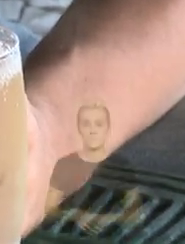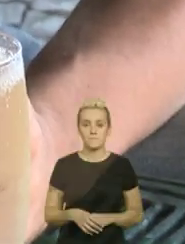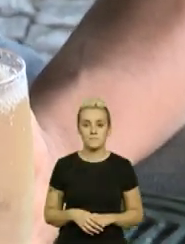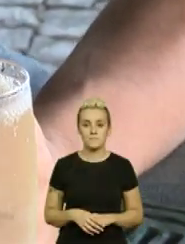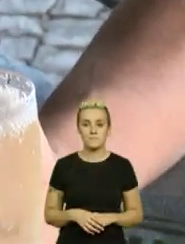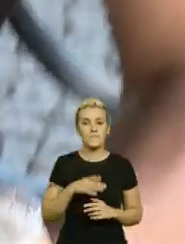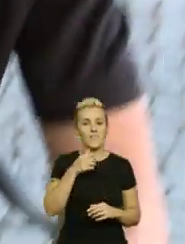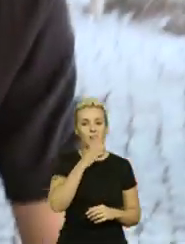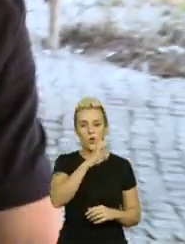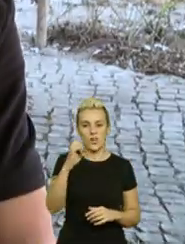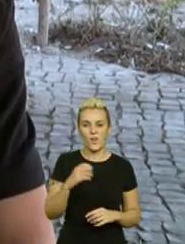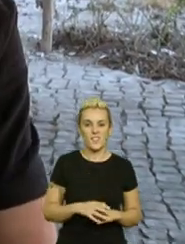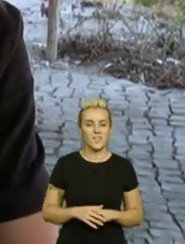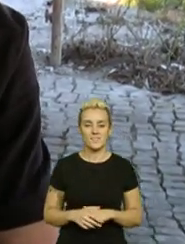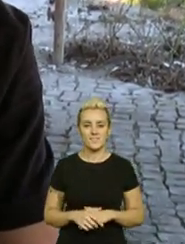levei um toque